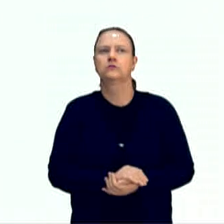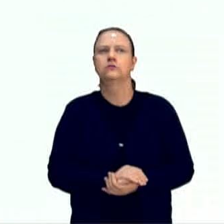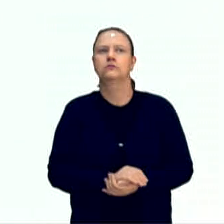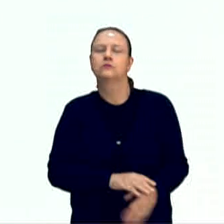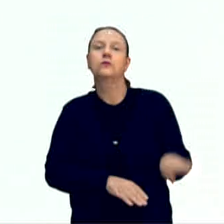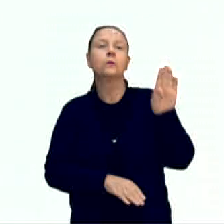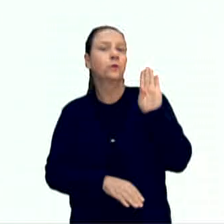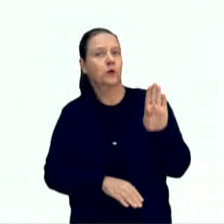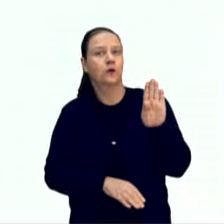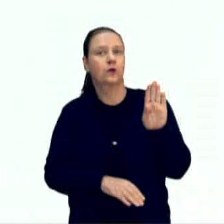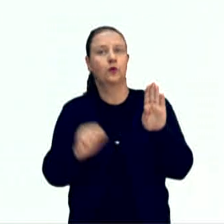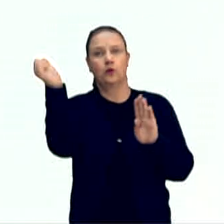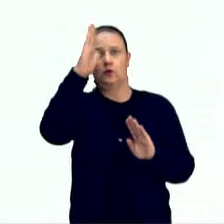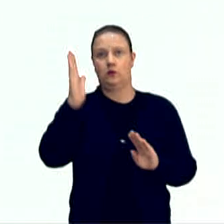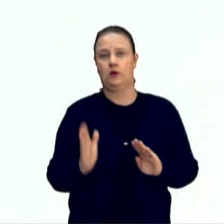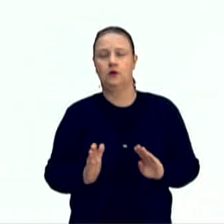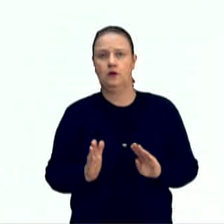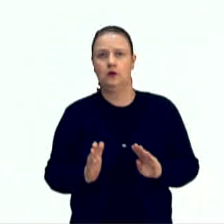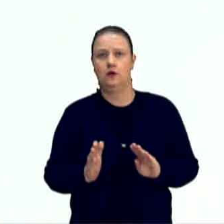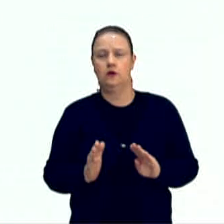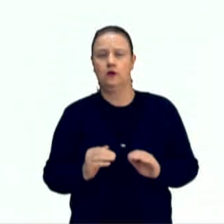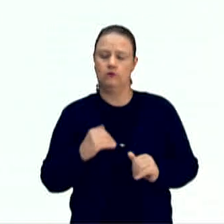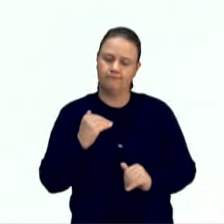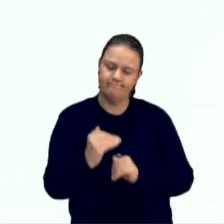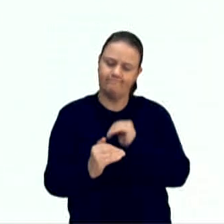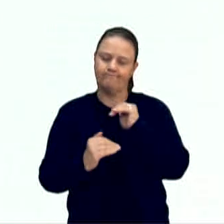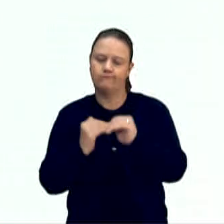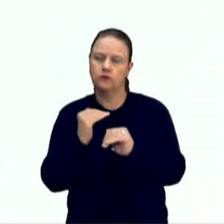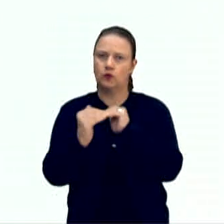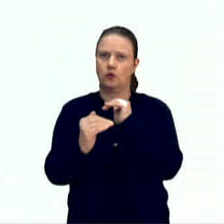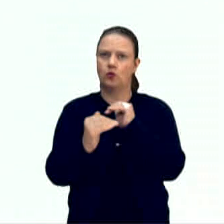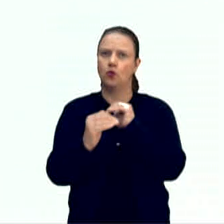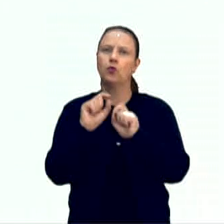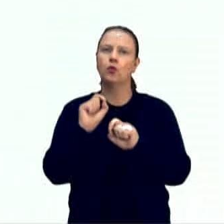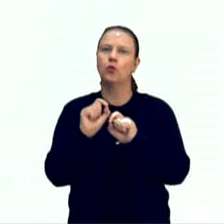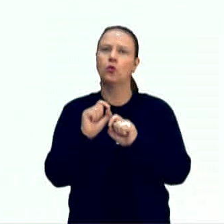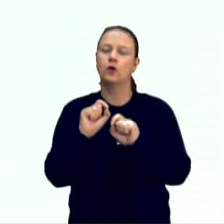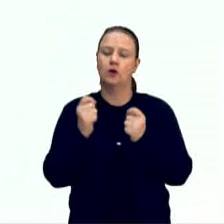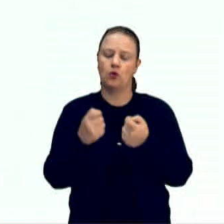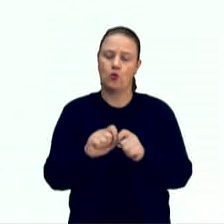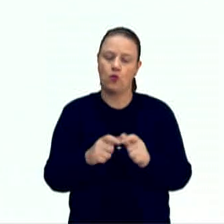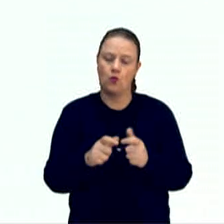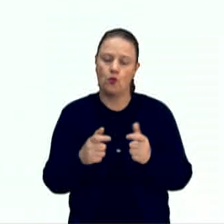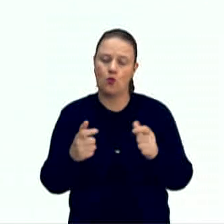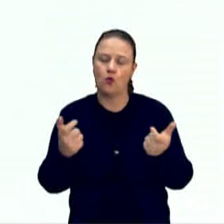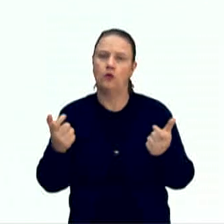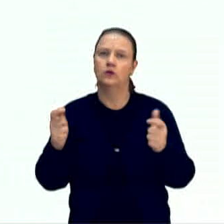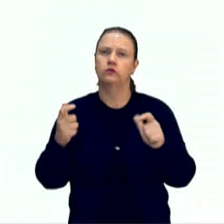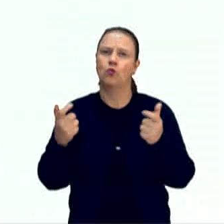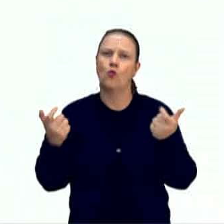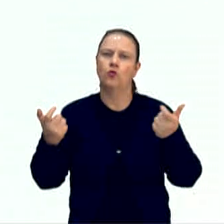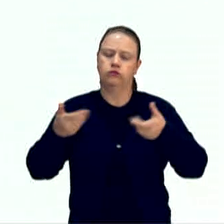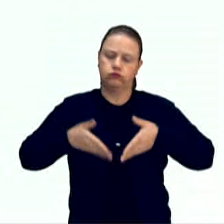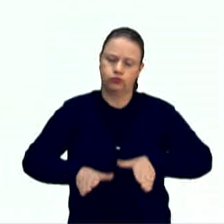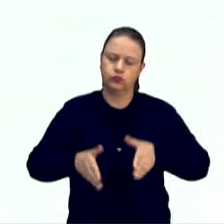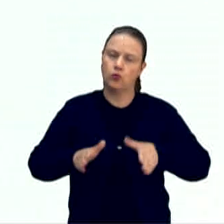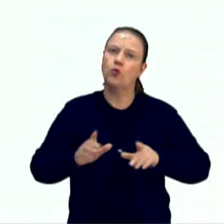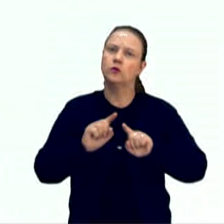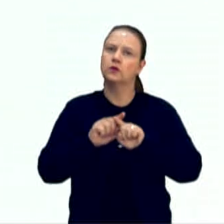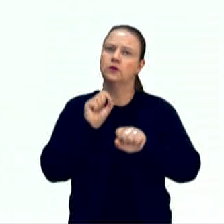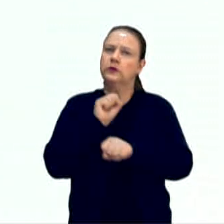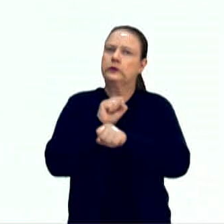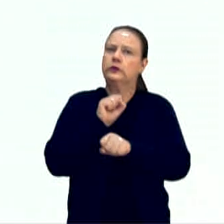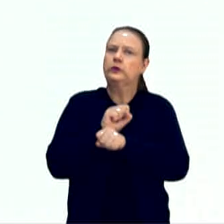Letra B. O Brasil é considerado em transição demográfica, uma vez que houve o aumento na taxa de natalidade e expectativa de